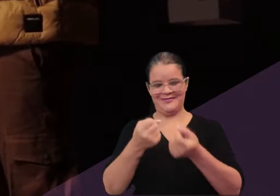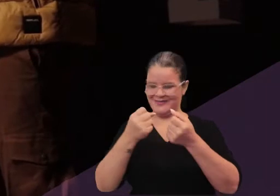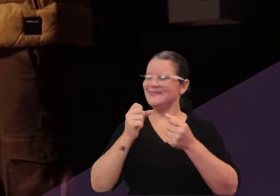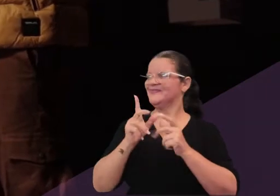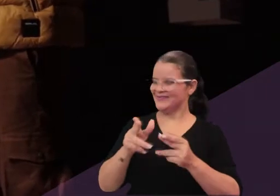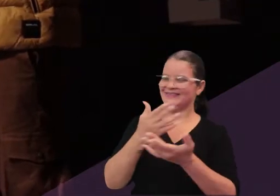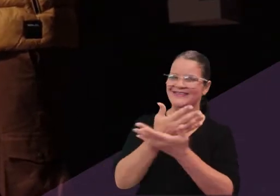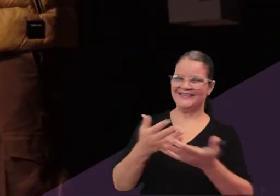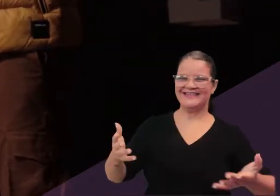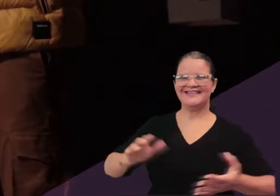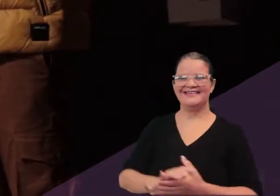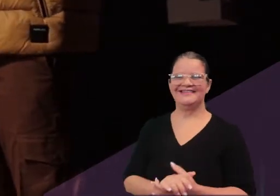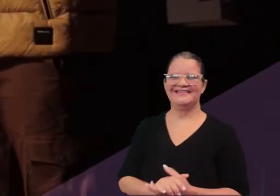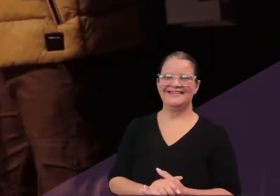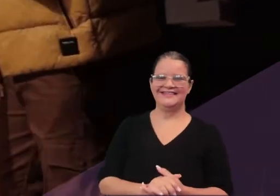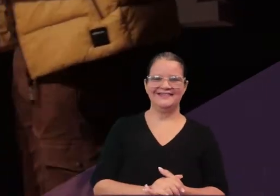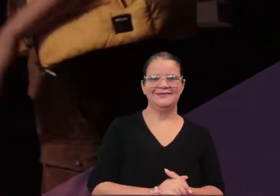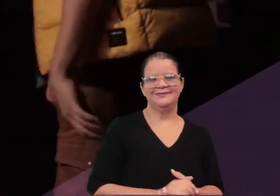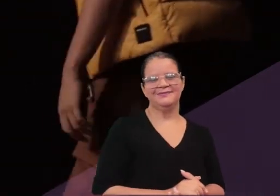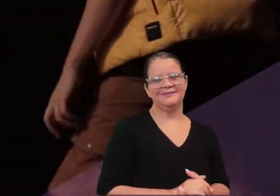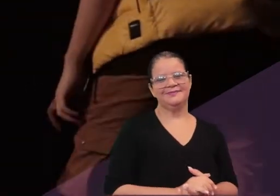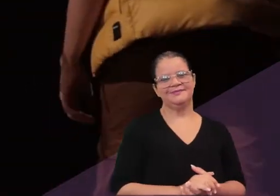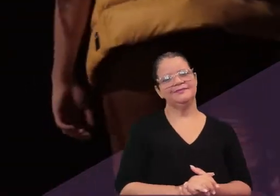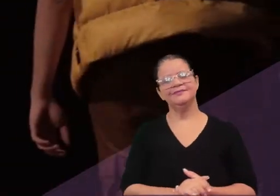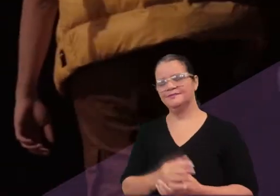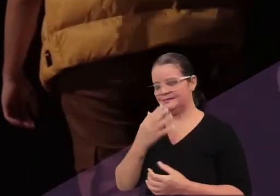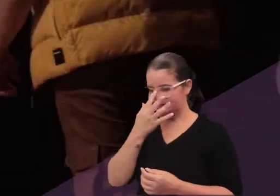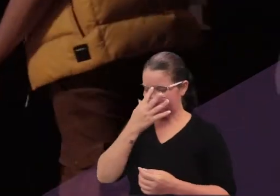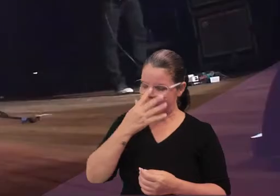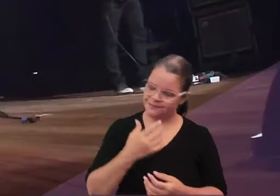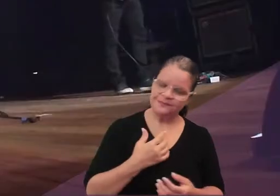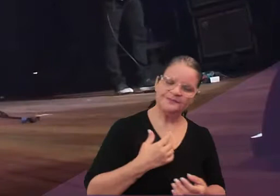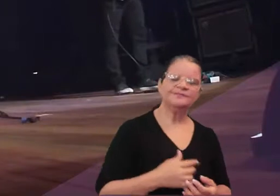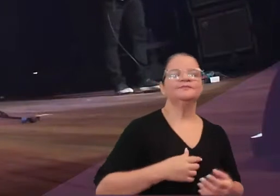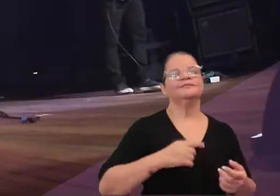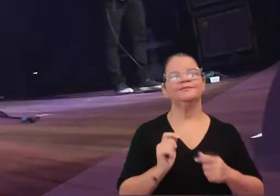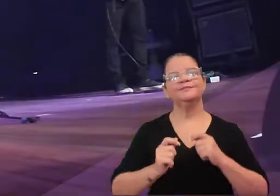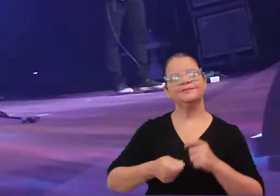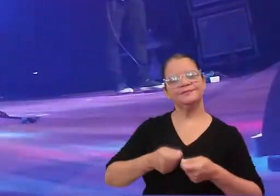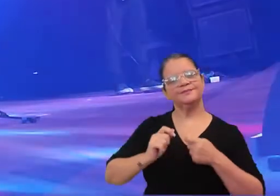vocês curtam muito disso, Pumas ao Vento. Isso aí.